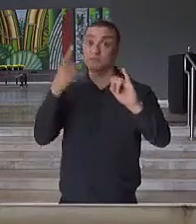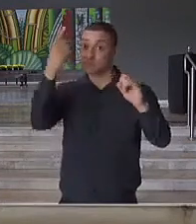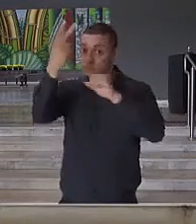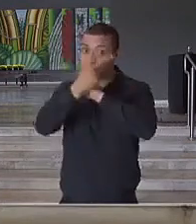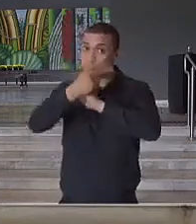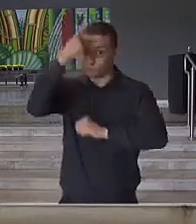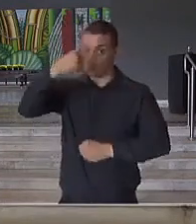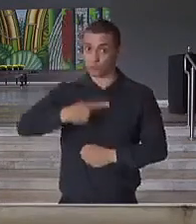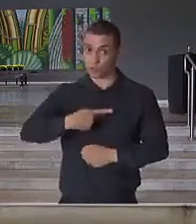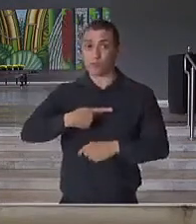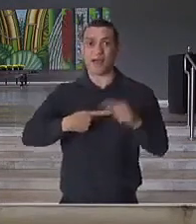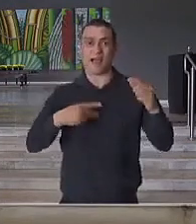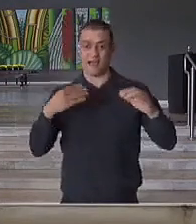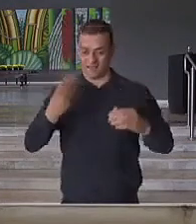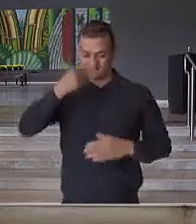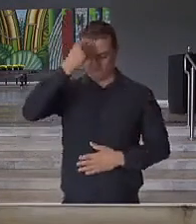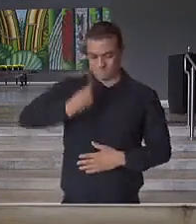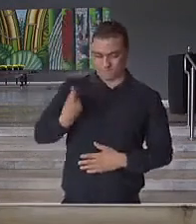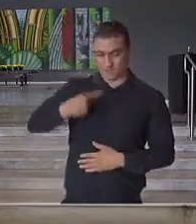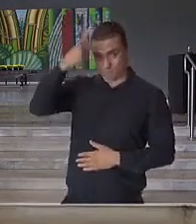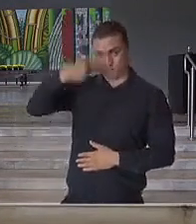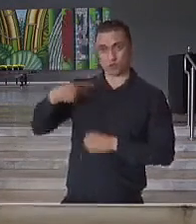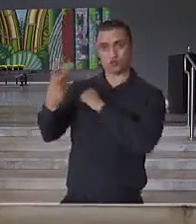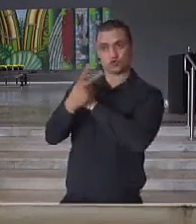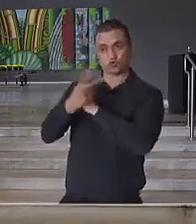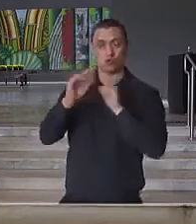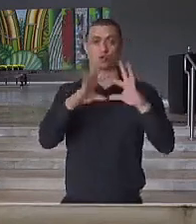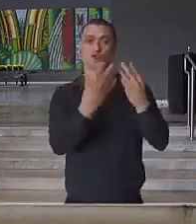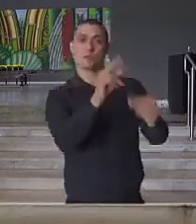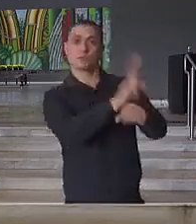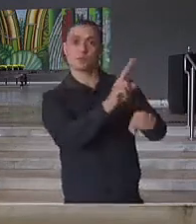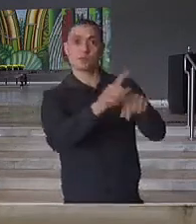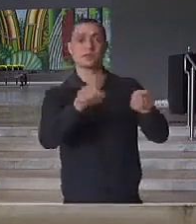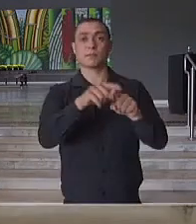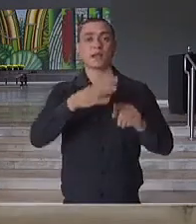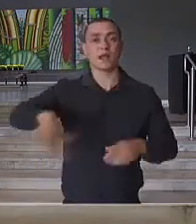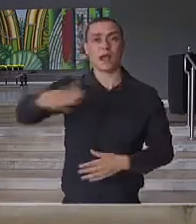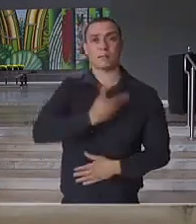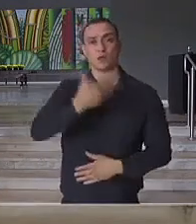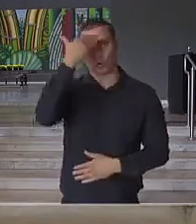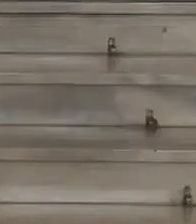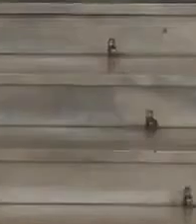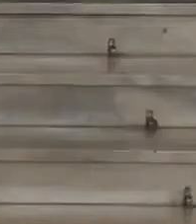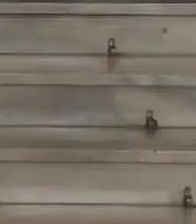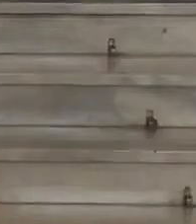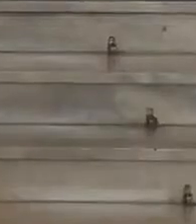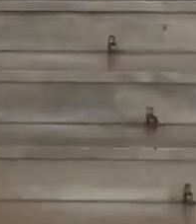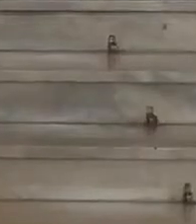estarão protegendo suas vidas e dos seus familiares e amigos. Muito obrigado a todos.